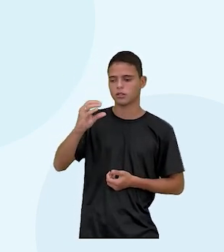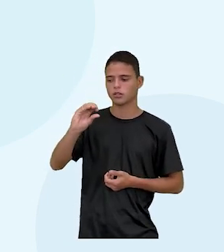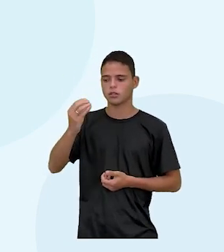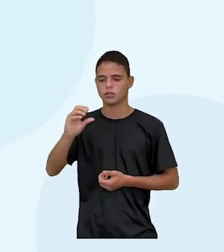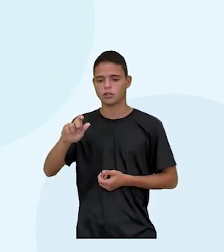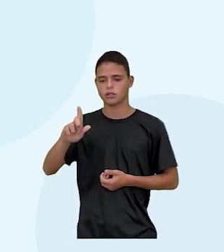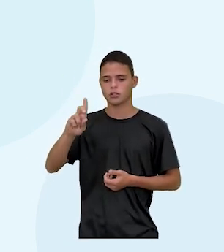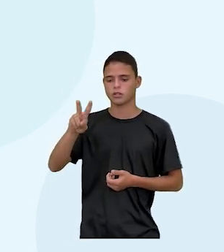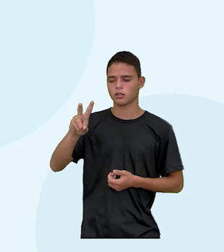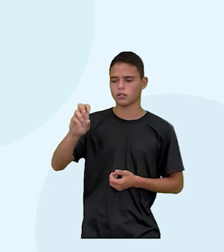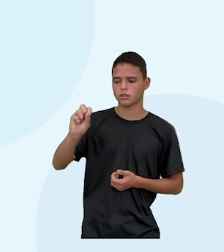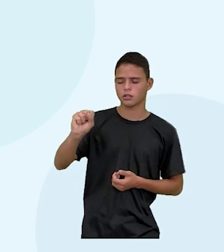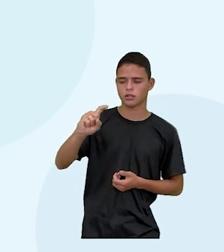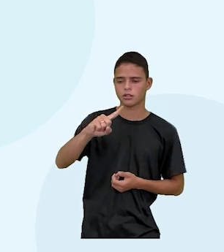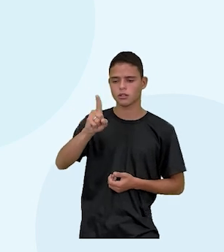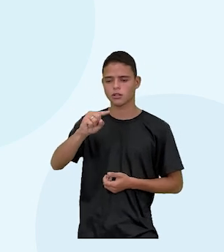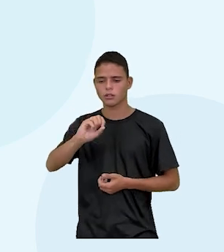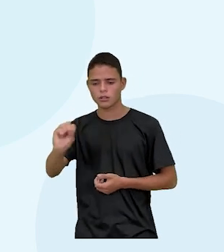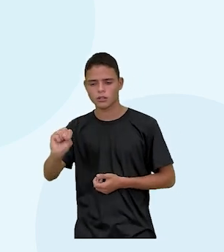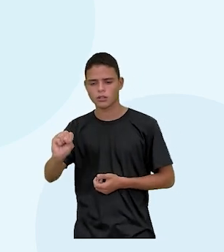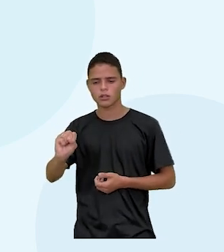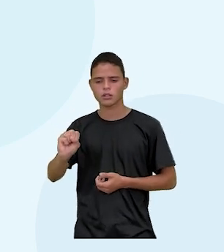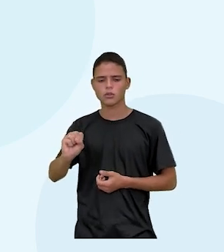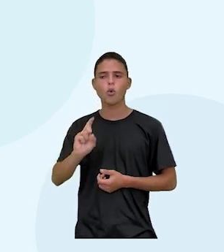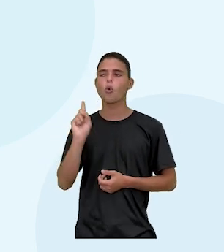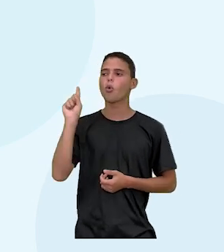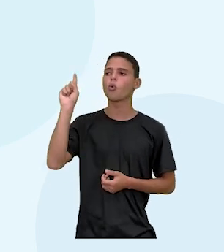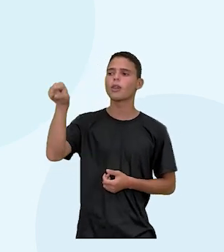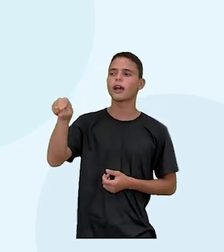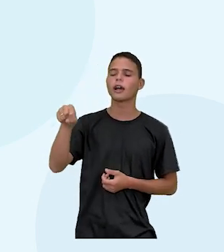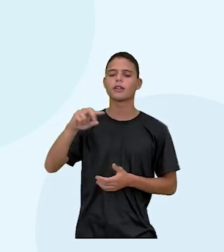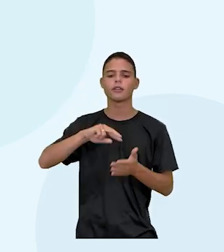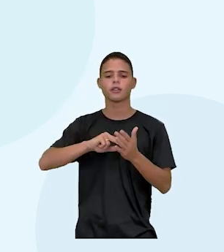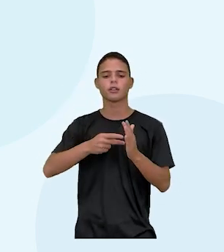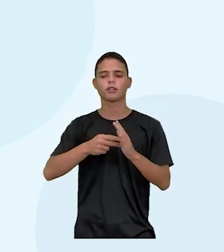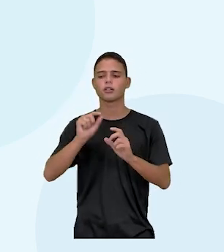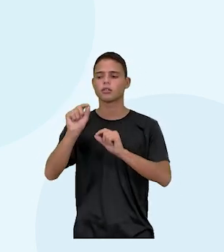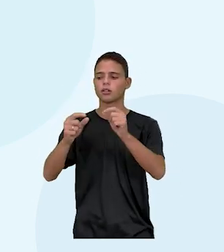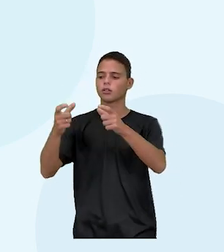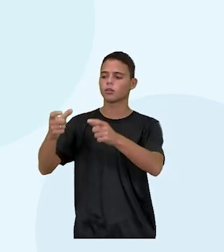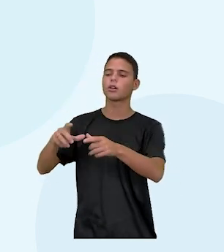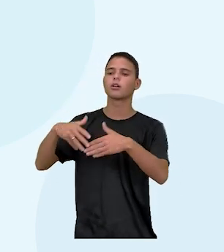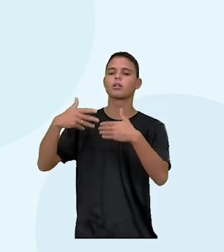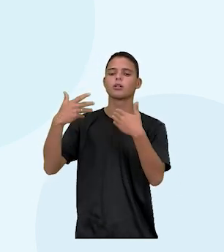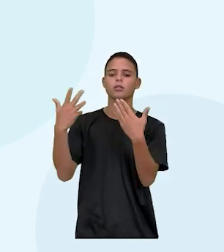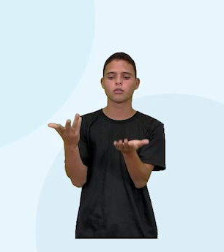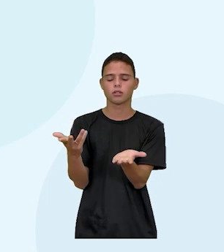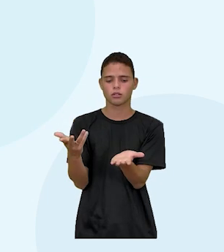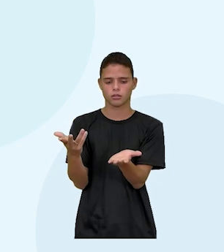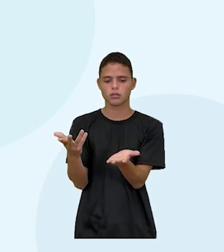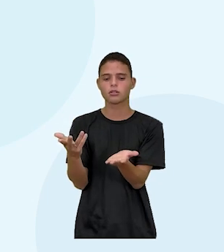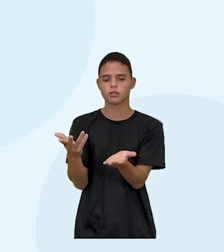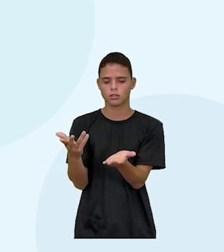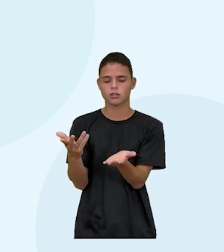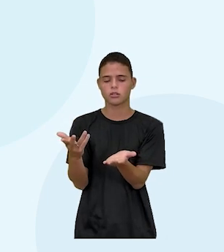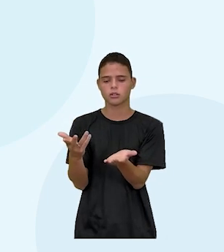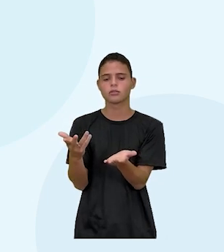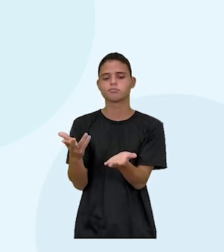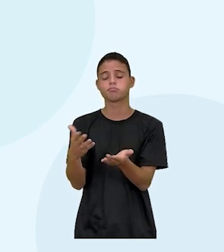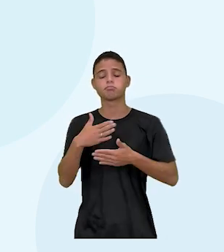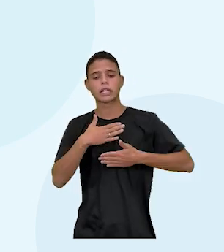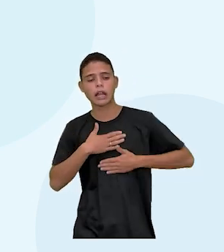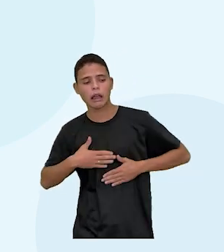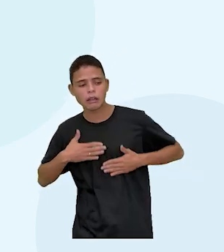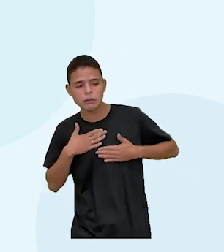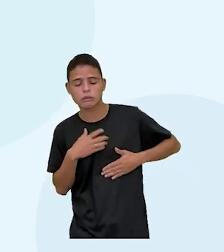este poema, o que significa o lá para o eu lírico? Que lugar é esse, Que lugar é este? Que lugar é o lá? Em cismar sozinho à noite, mais prazer